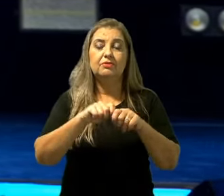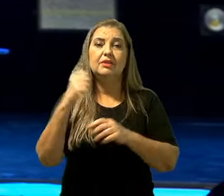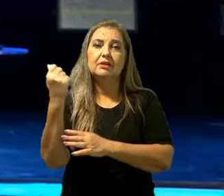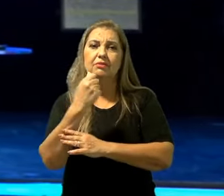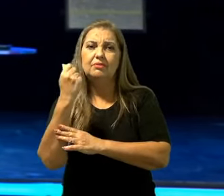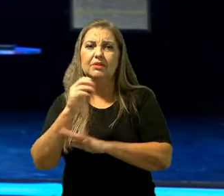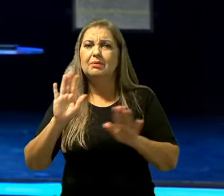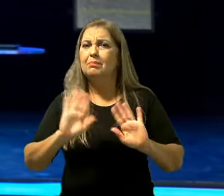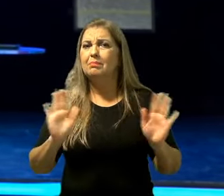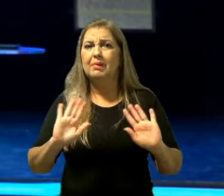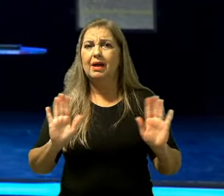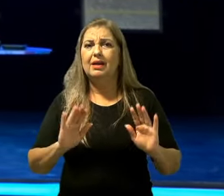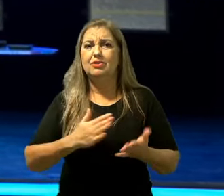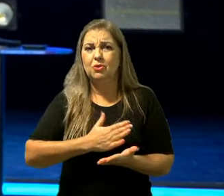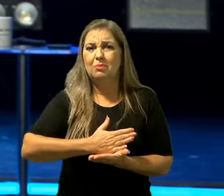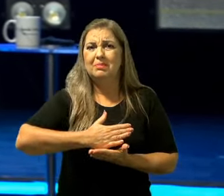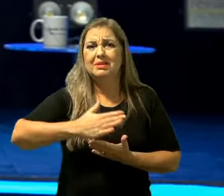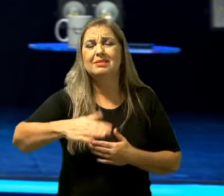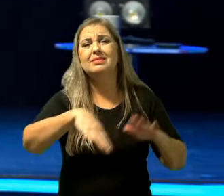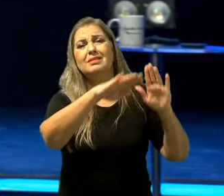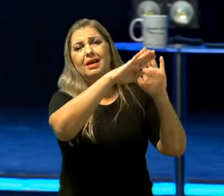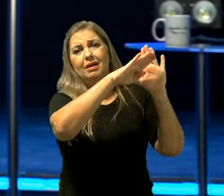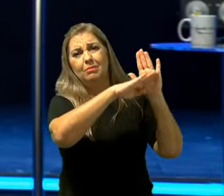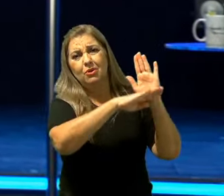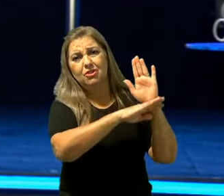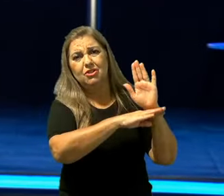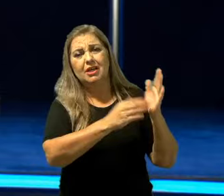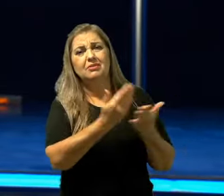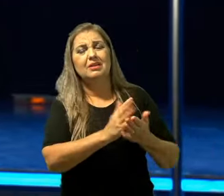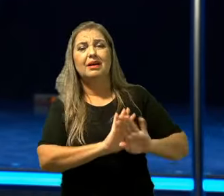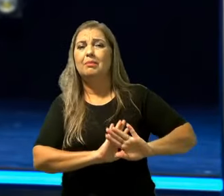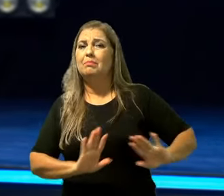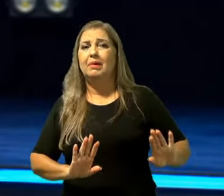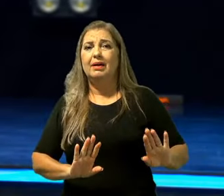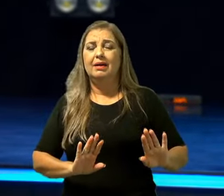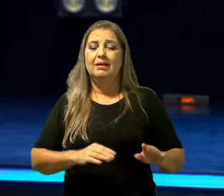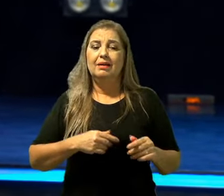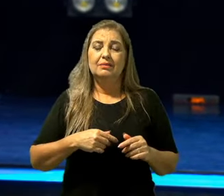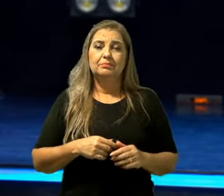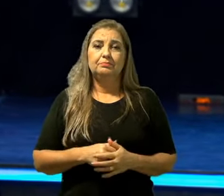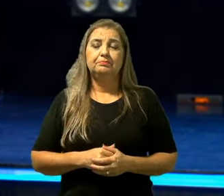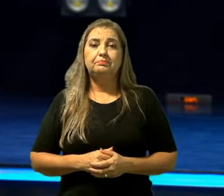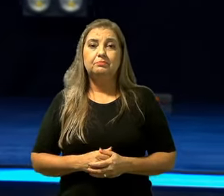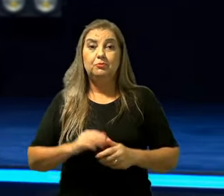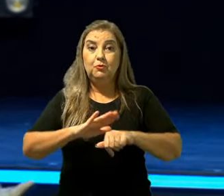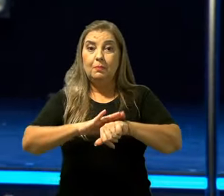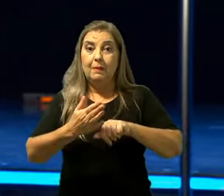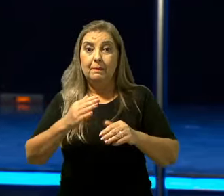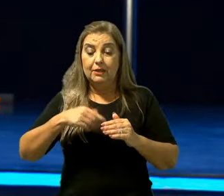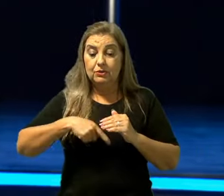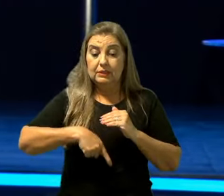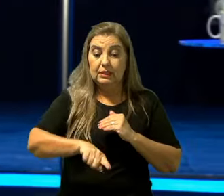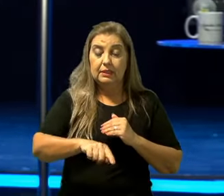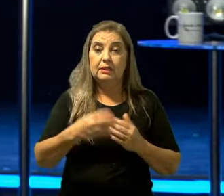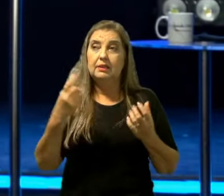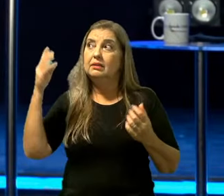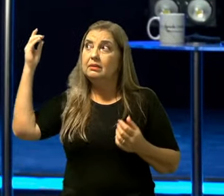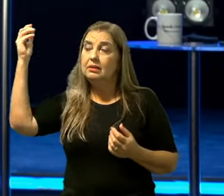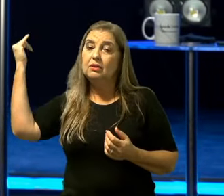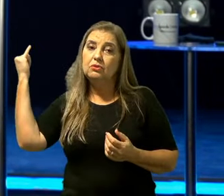projetos e abortar projetos no meio do caminho. Chega de começar e parar. Chega, chega. Muito mais do que chegar, Deus quer que